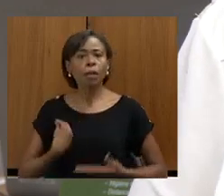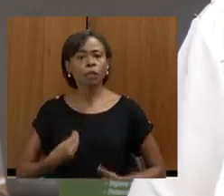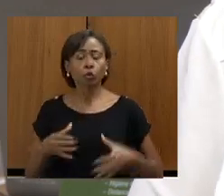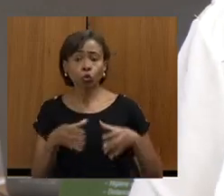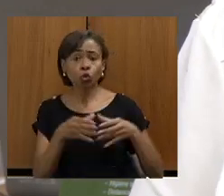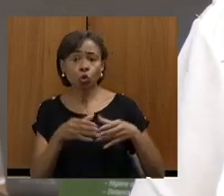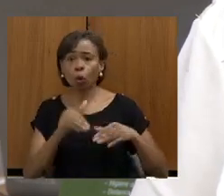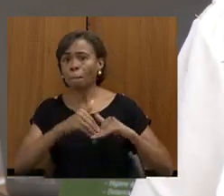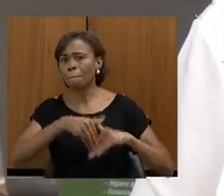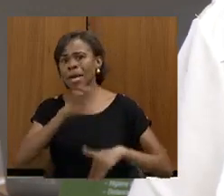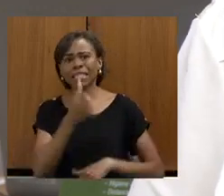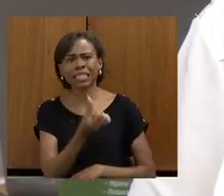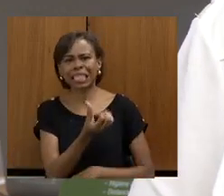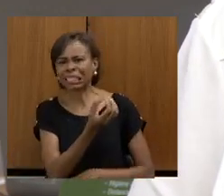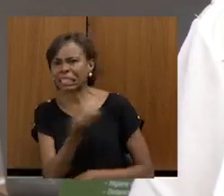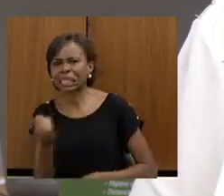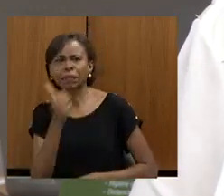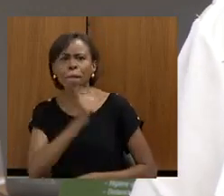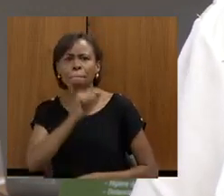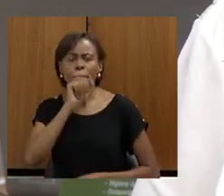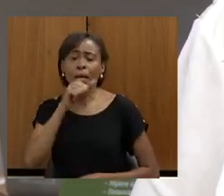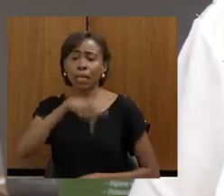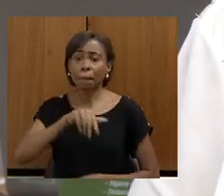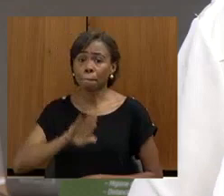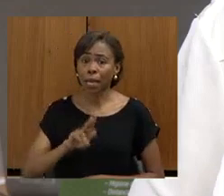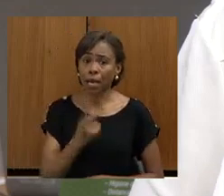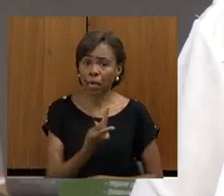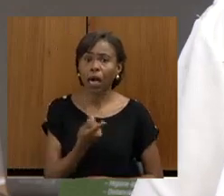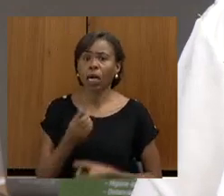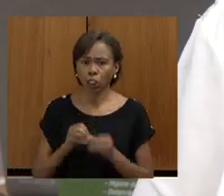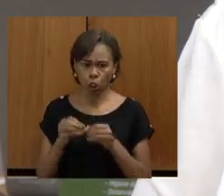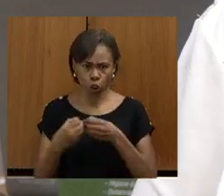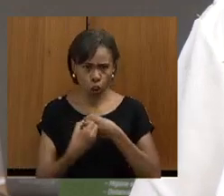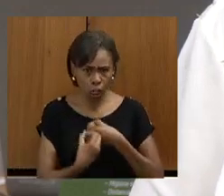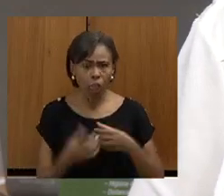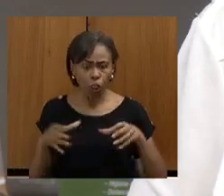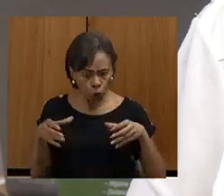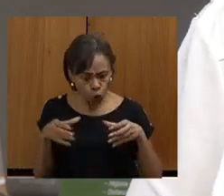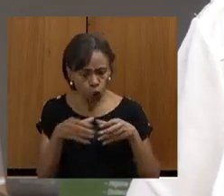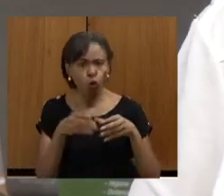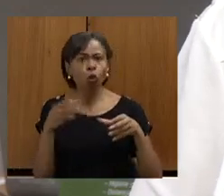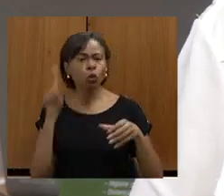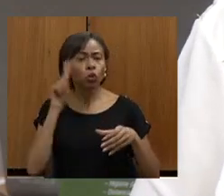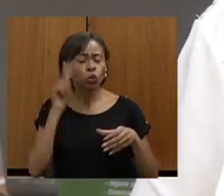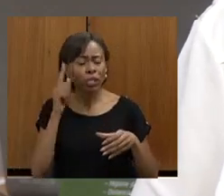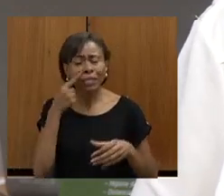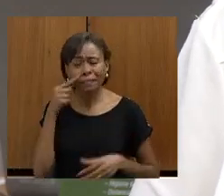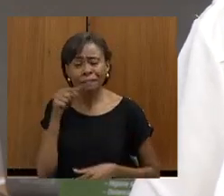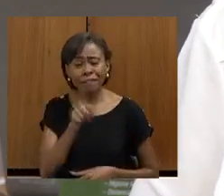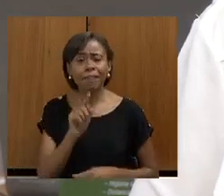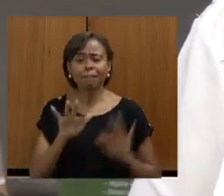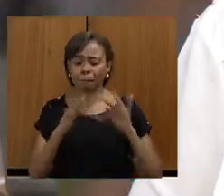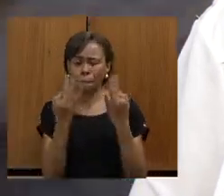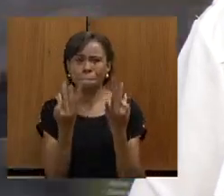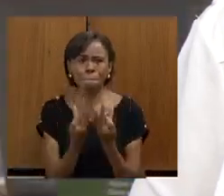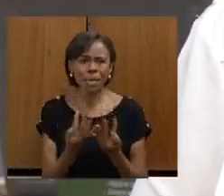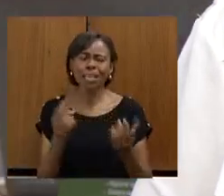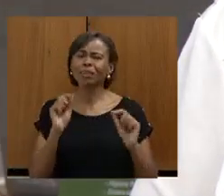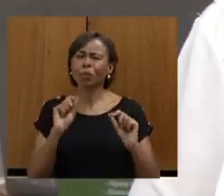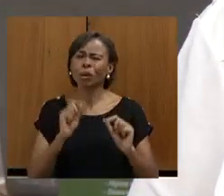600 mães aqui dentro de Belo Horizonte, de religião metropolitana. Todos os dias, nós escutamos famílias que estão sendo